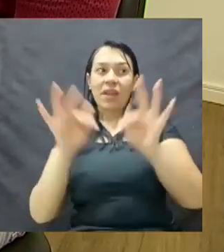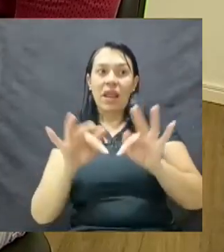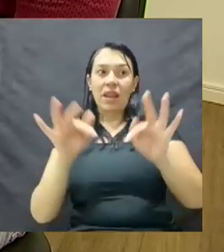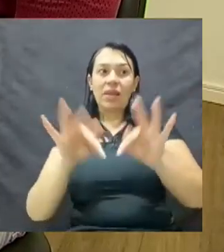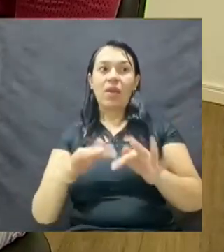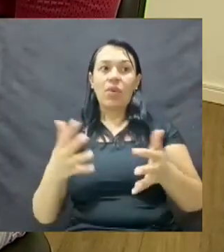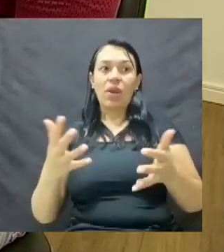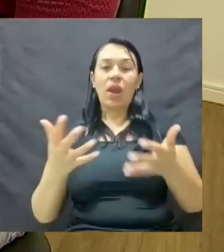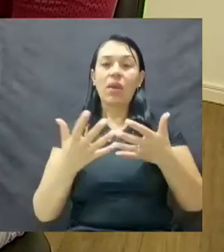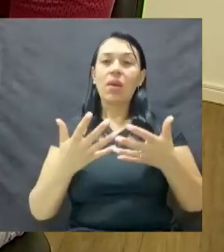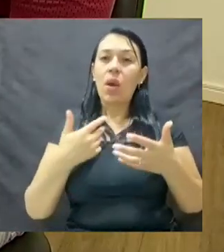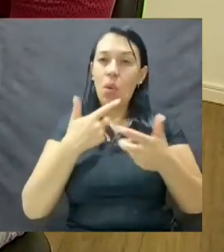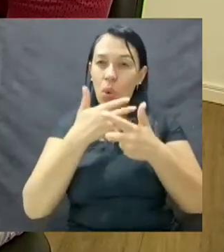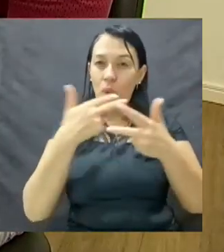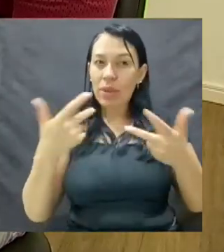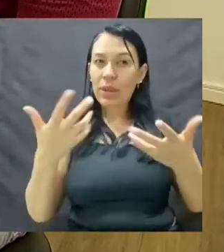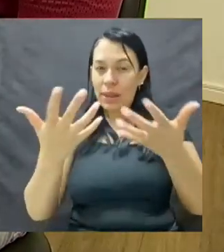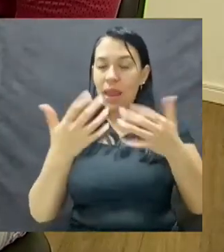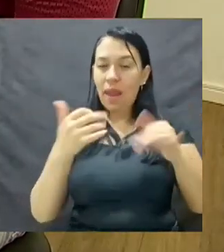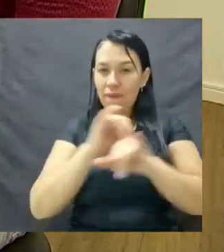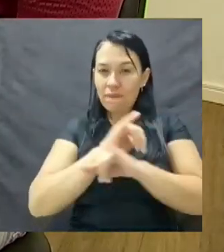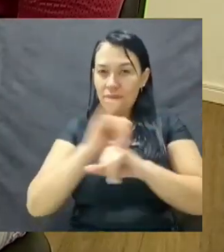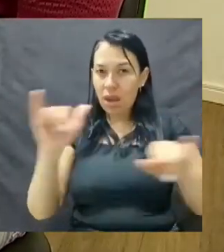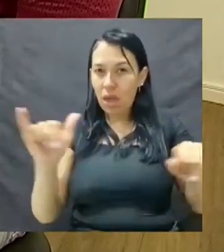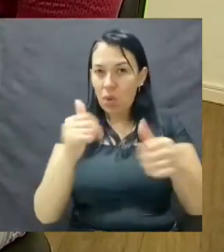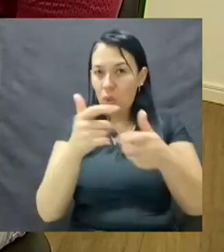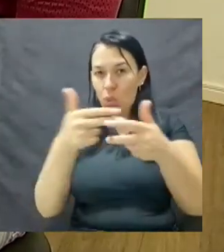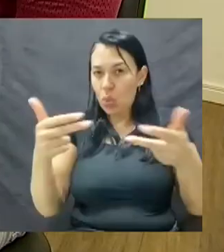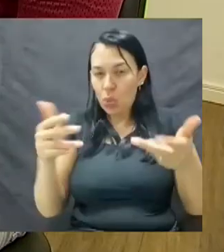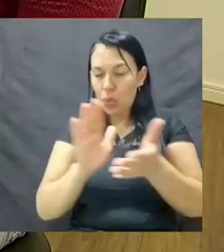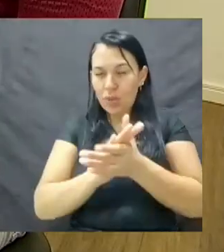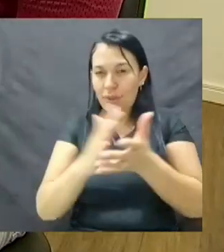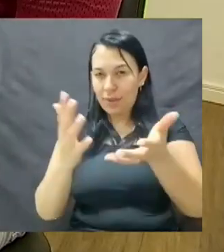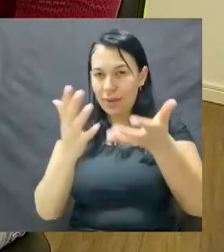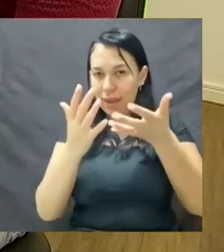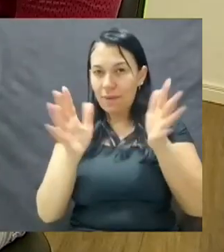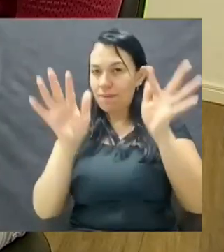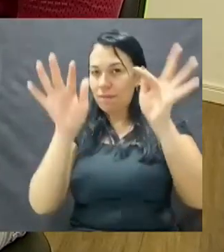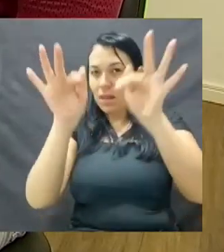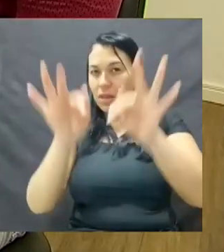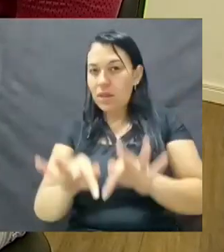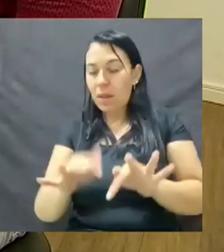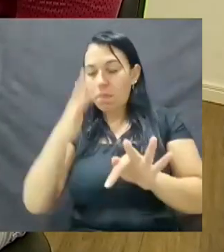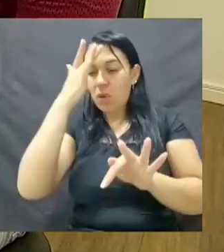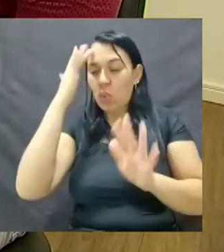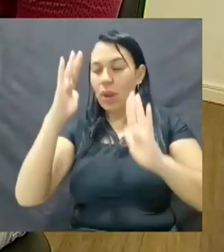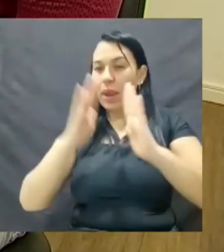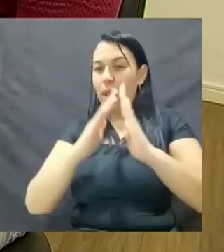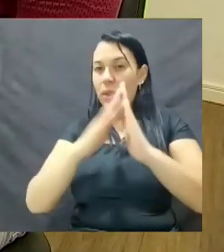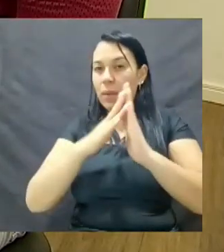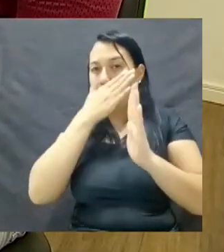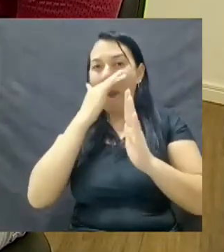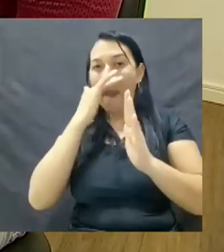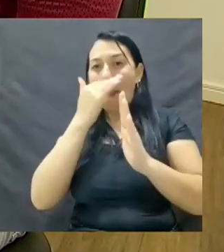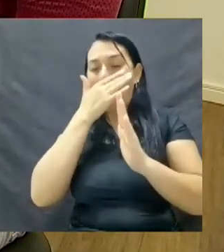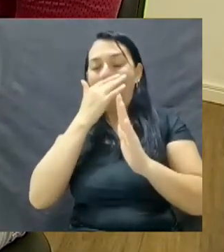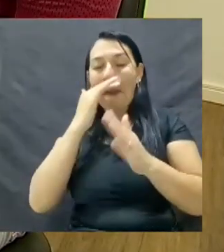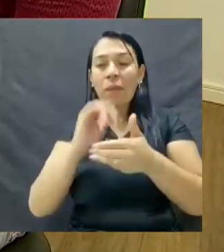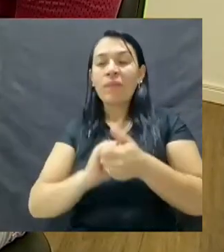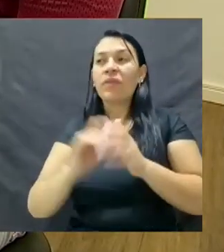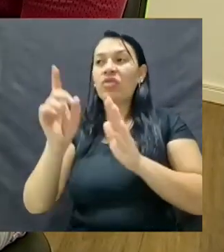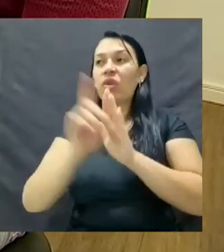vocês queiram falar, né, para o pessoal que está em casa, de mais alguma coisa aqui da Diretoria Geral da Câmara Municipal de